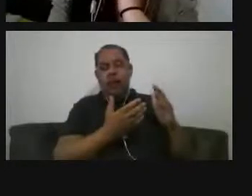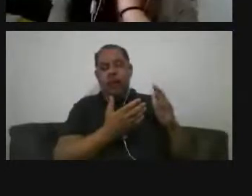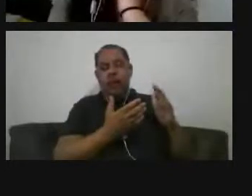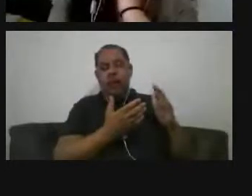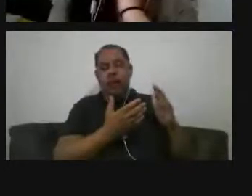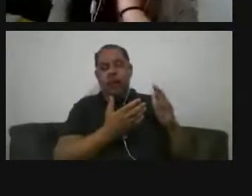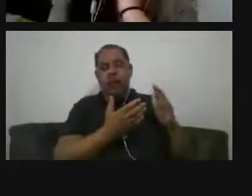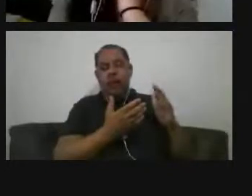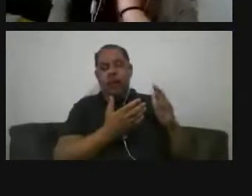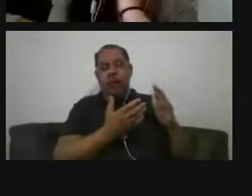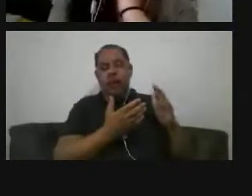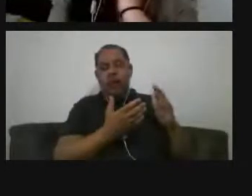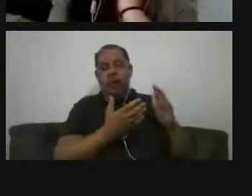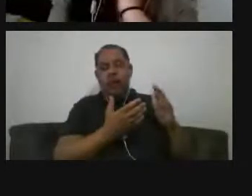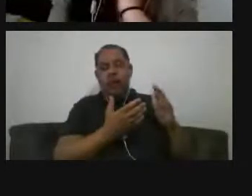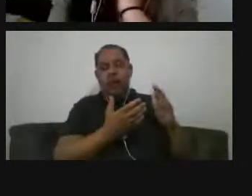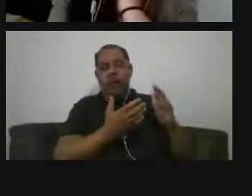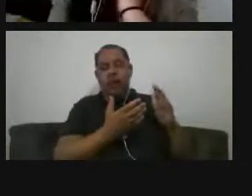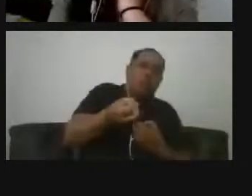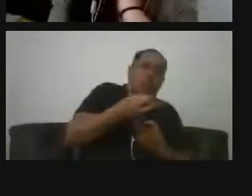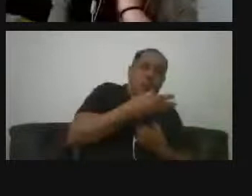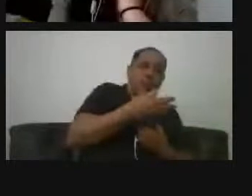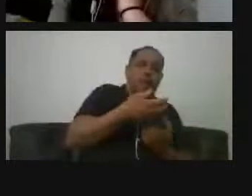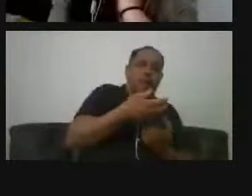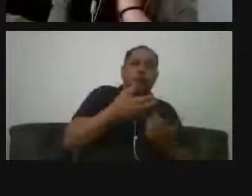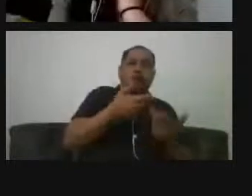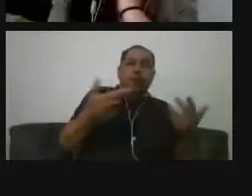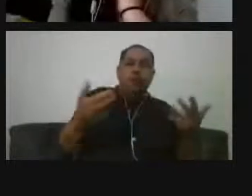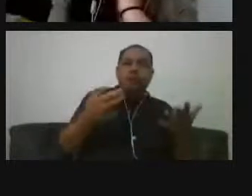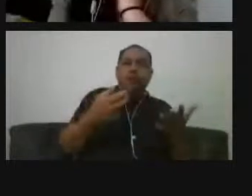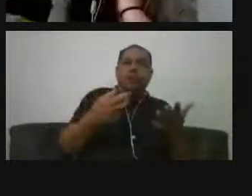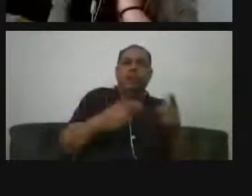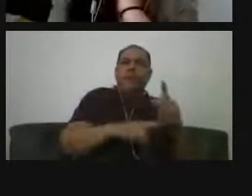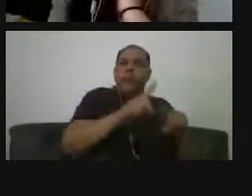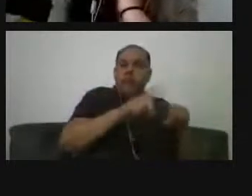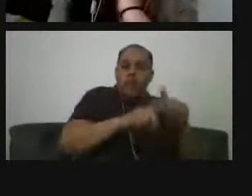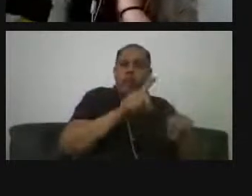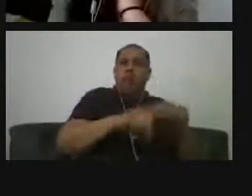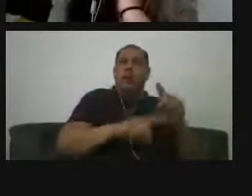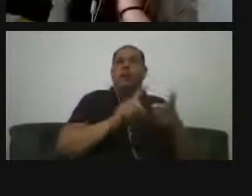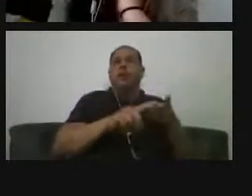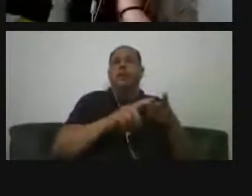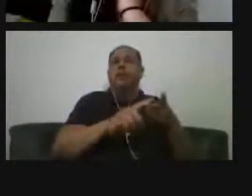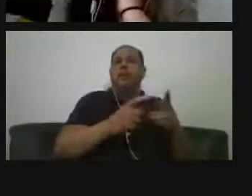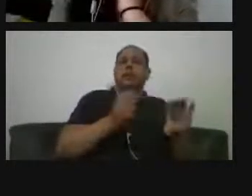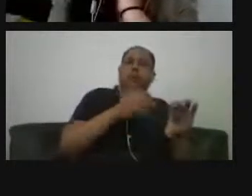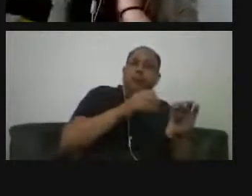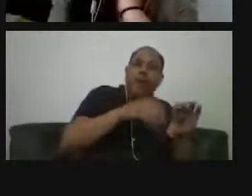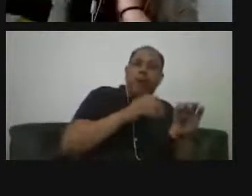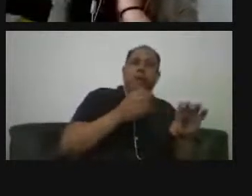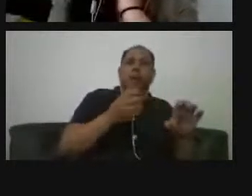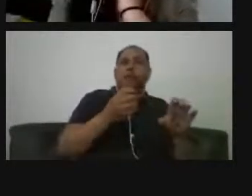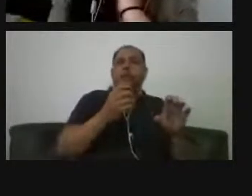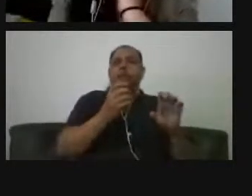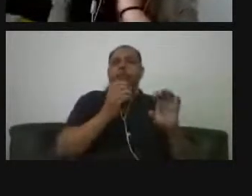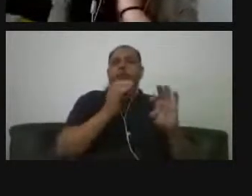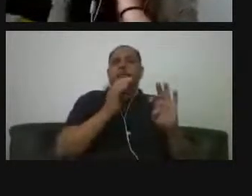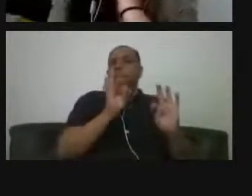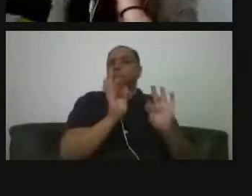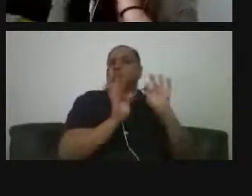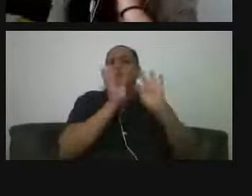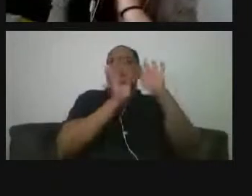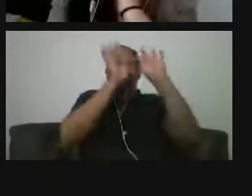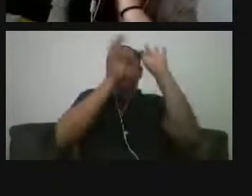de novos dividendos de matéria-prima ou de novas tecnologias. Aliás, se a gente parar para pensar com